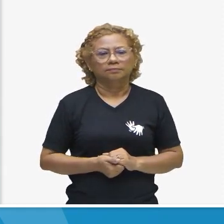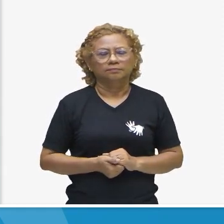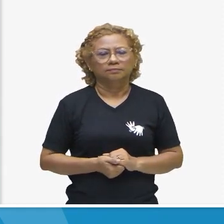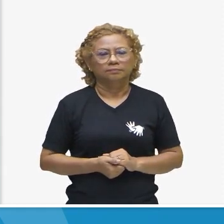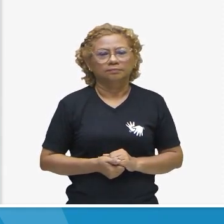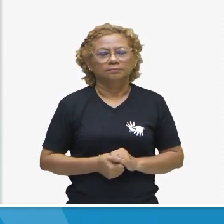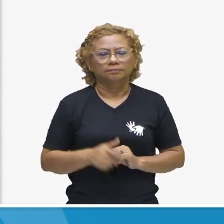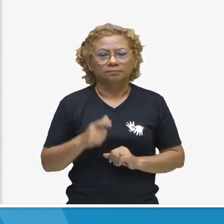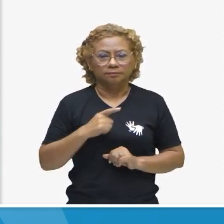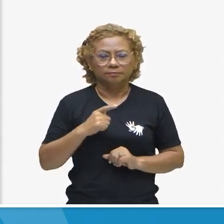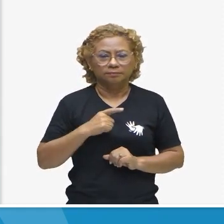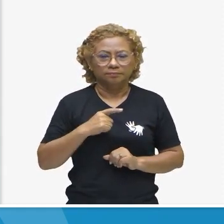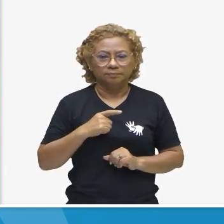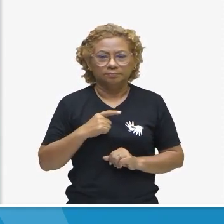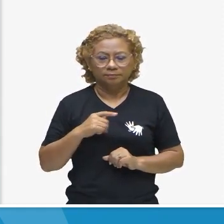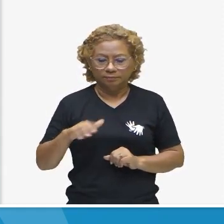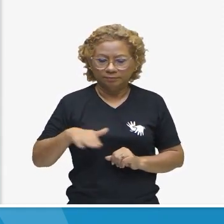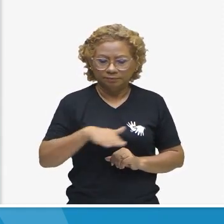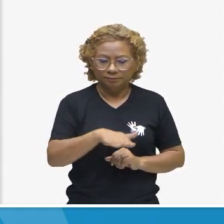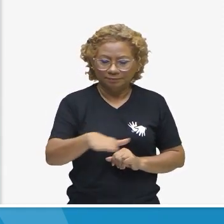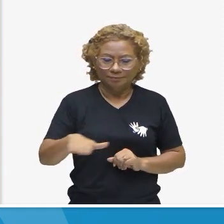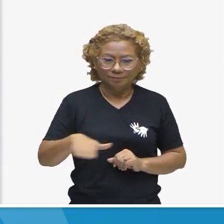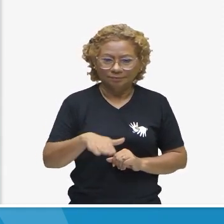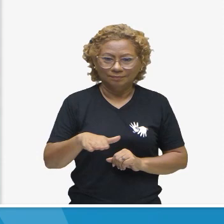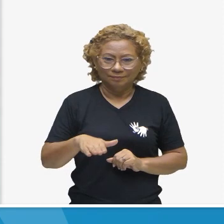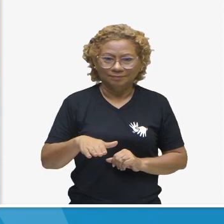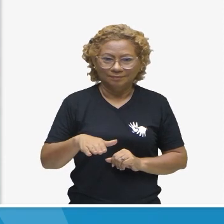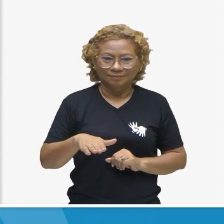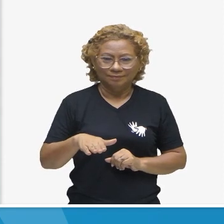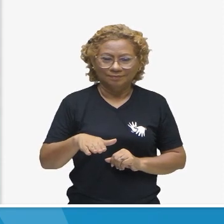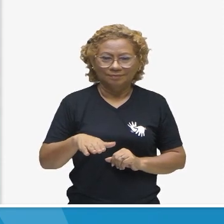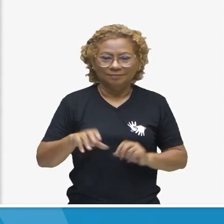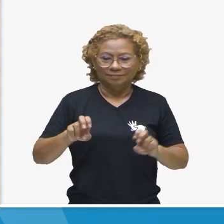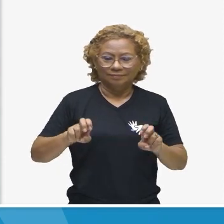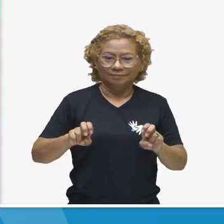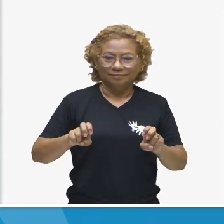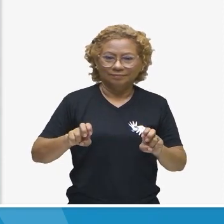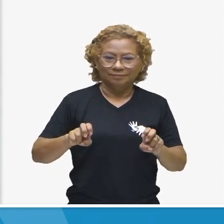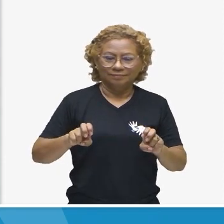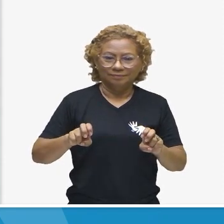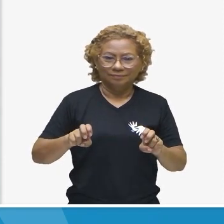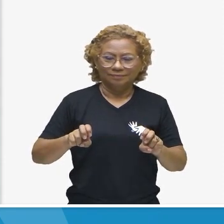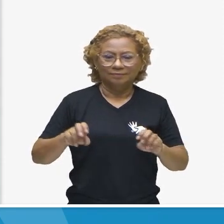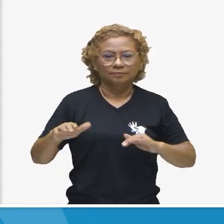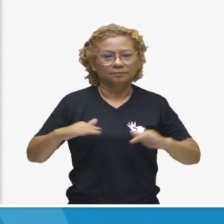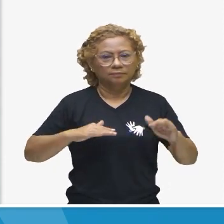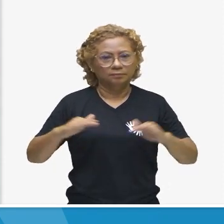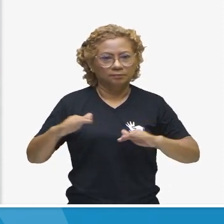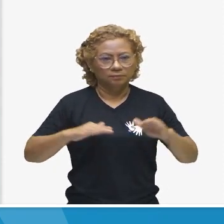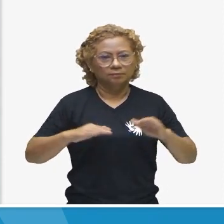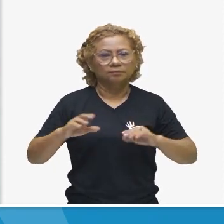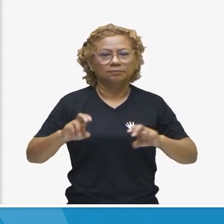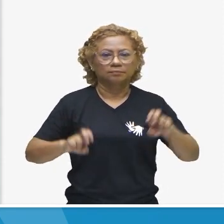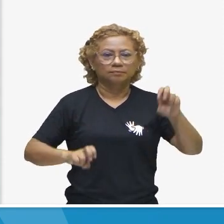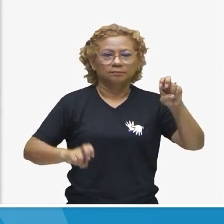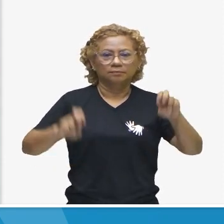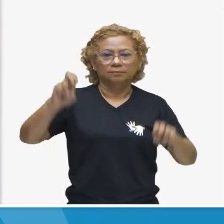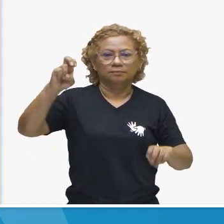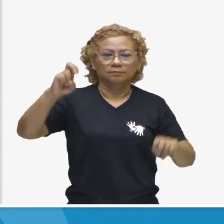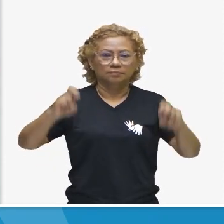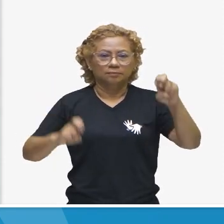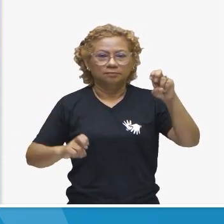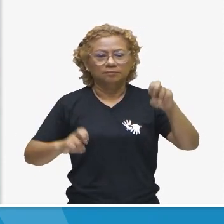do chão da gangorra quando esta se encontra em movimento E. Então ele quer saber, pessoal, em